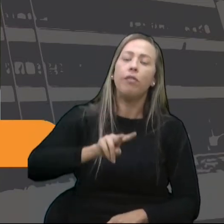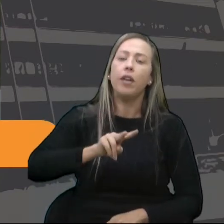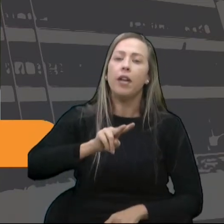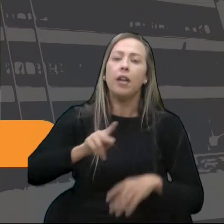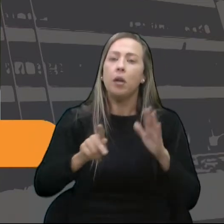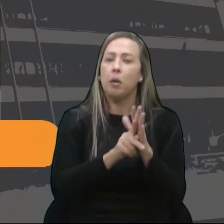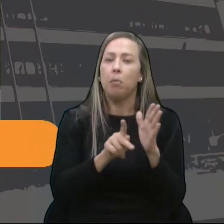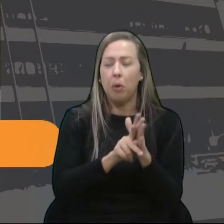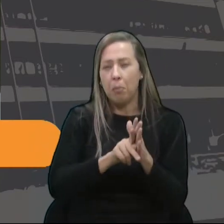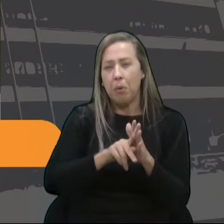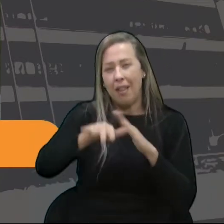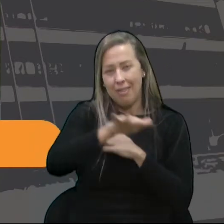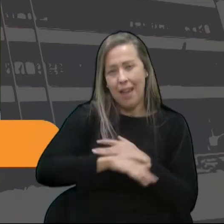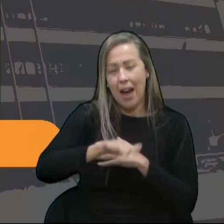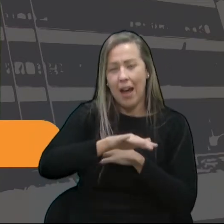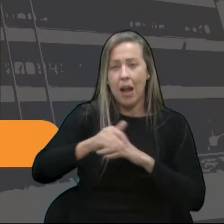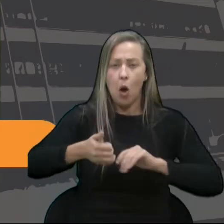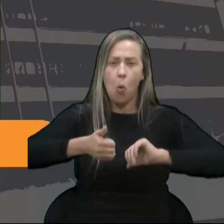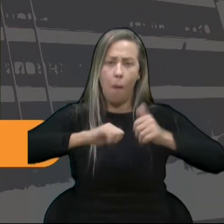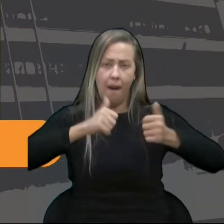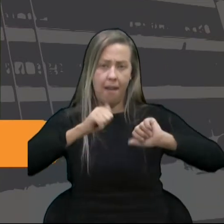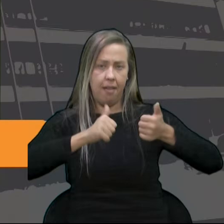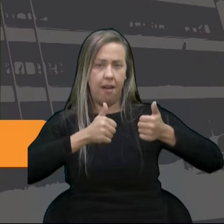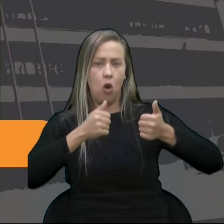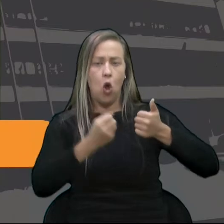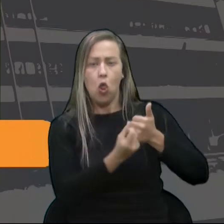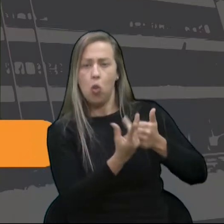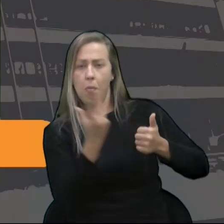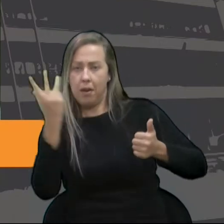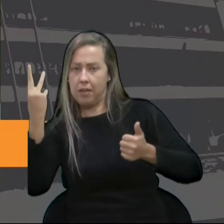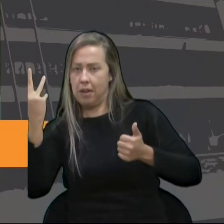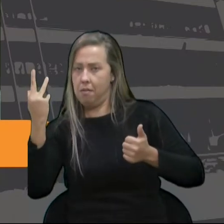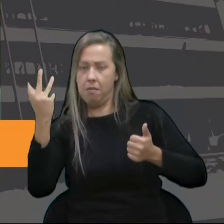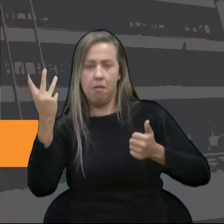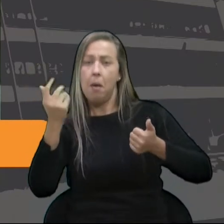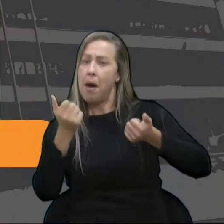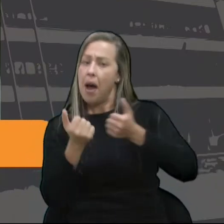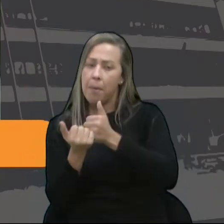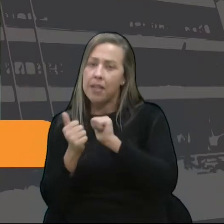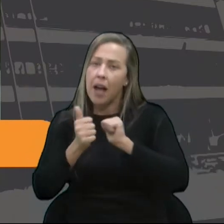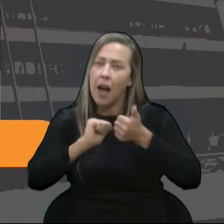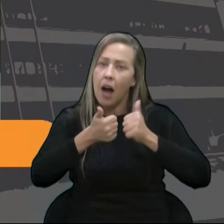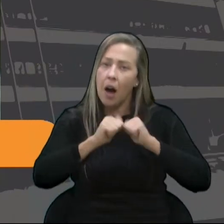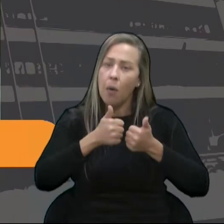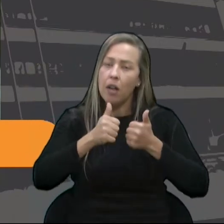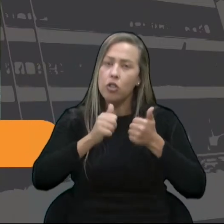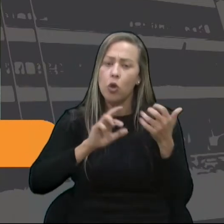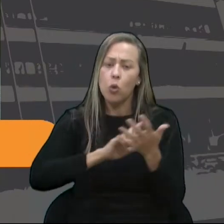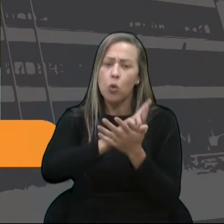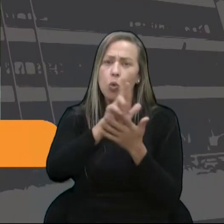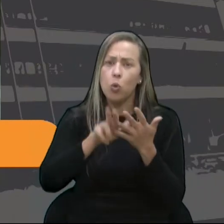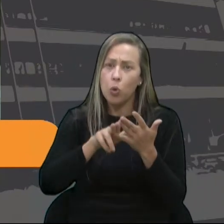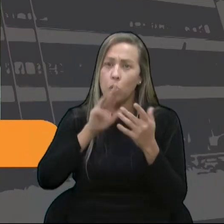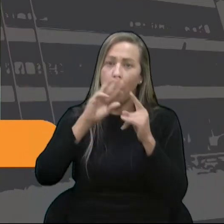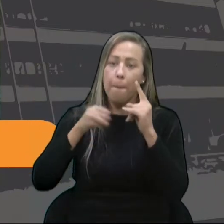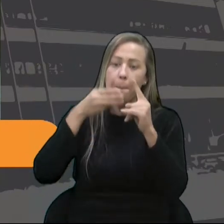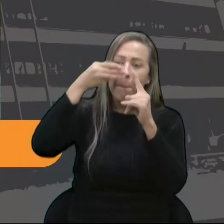aspecto qualitativo, mas até na própria dosimetria, né, na